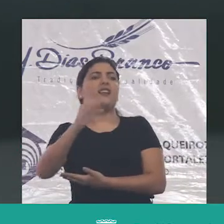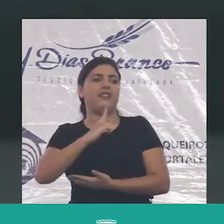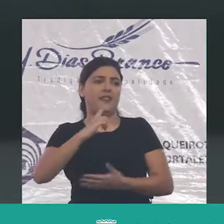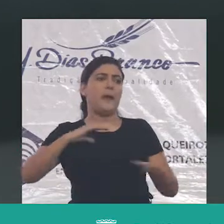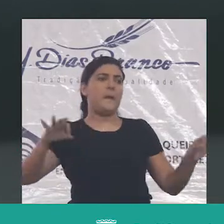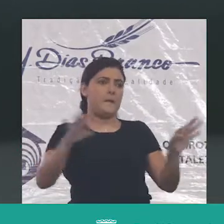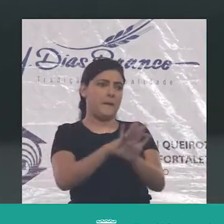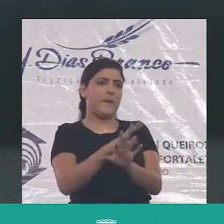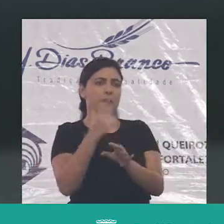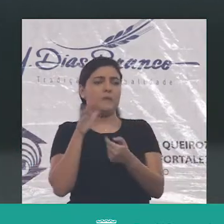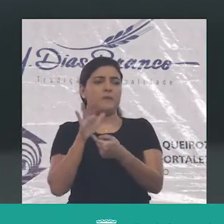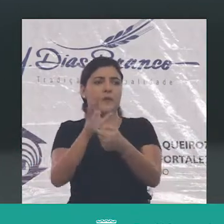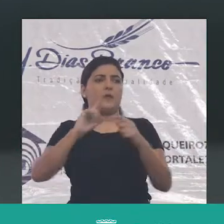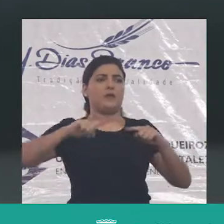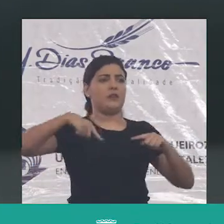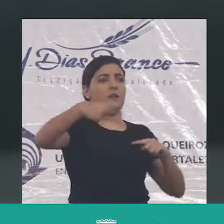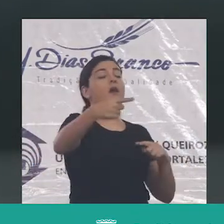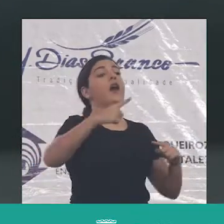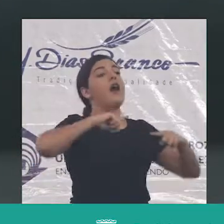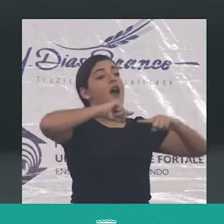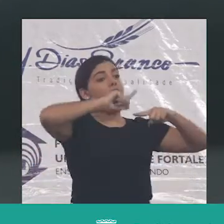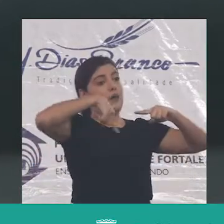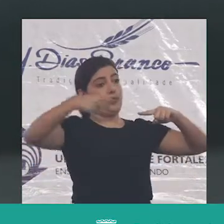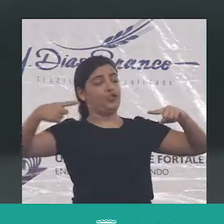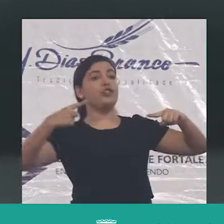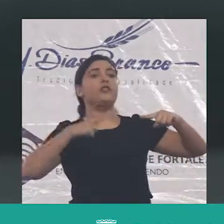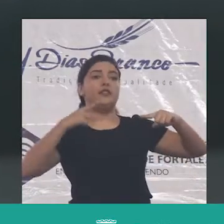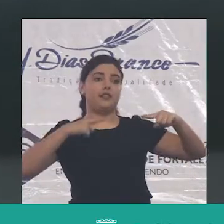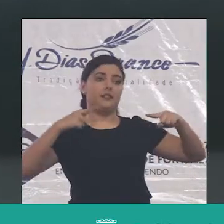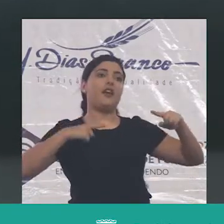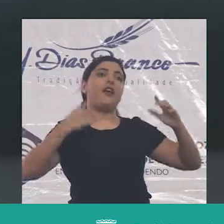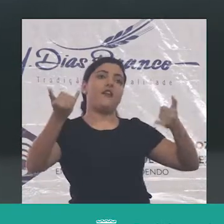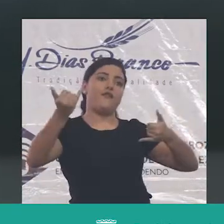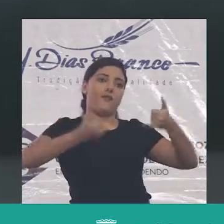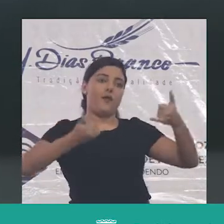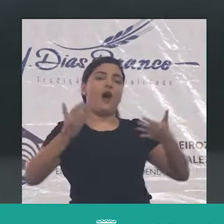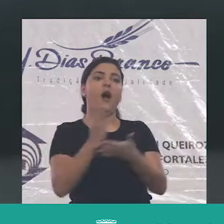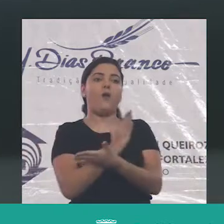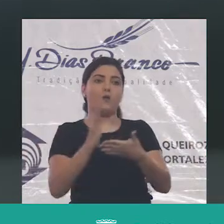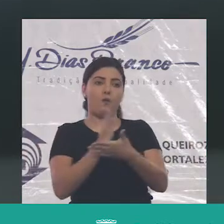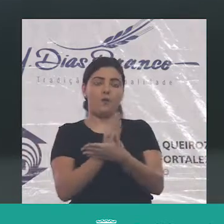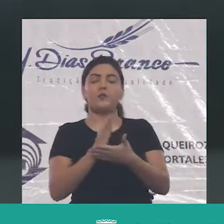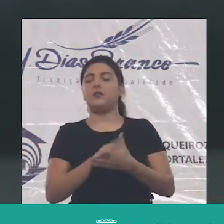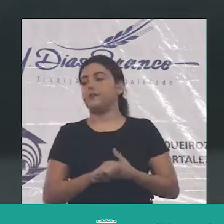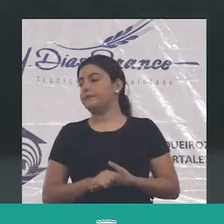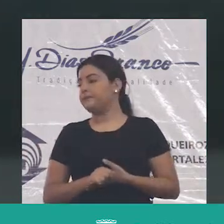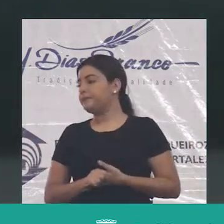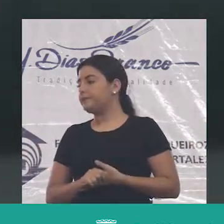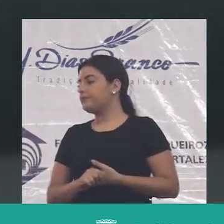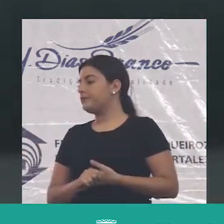isso? Na apostila também vai ter algumas das informações aí colocadas, inclusive as questões que ele vai trabalhar com